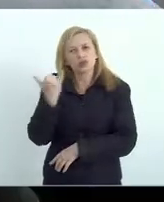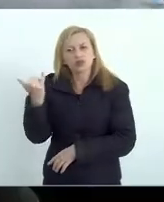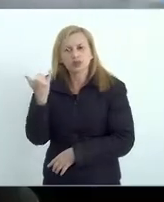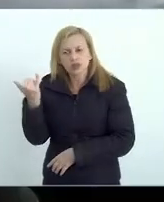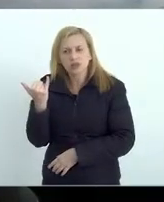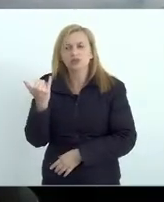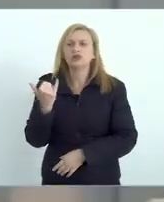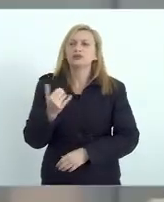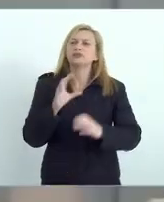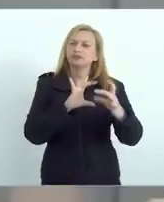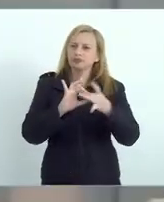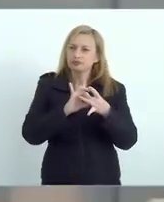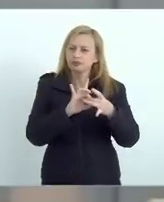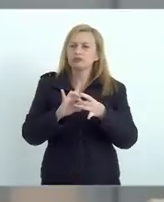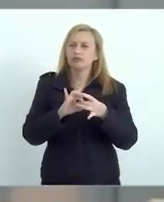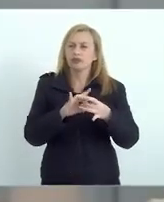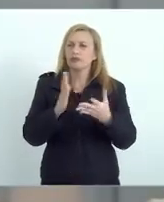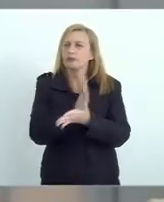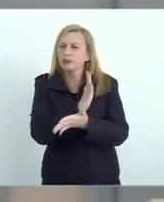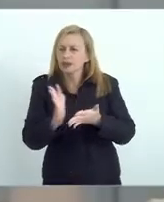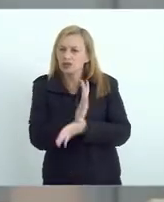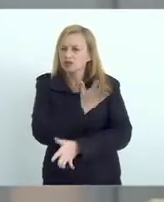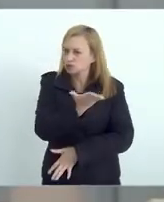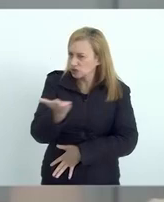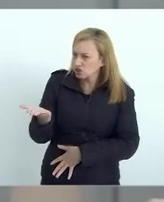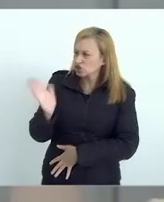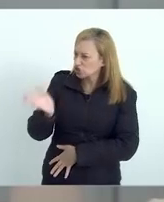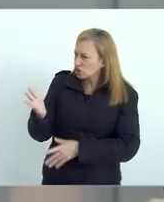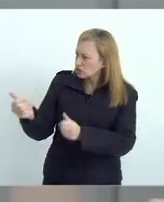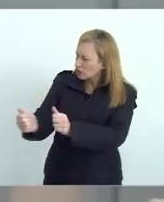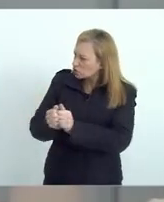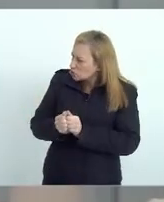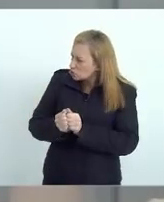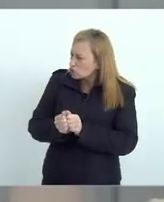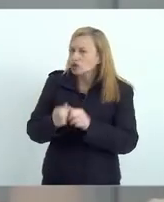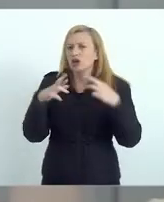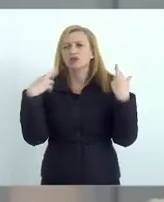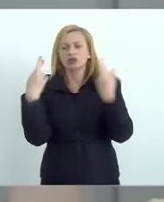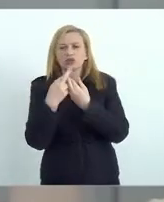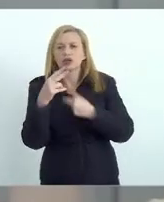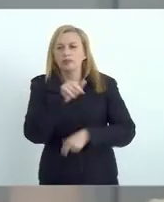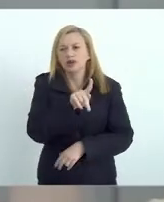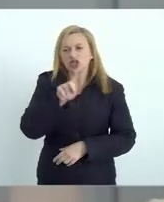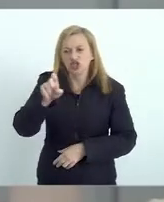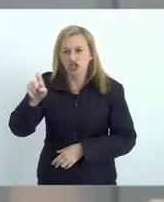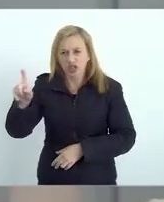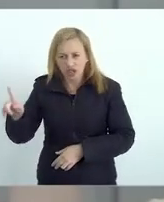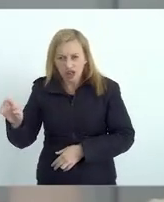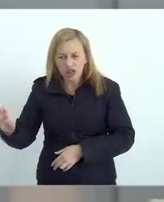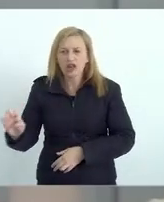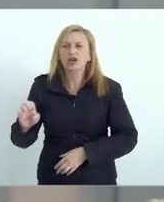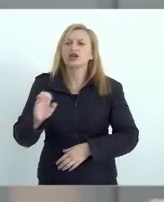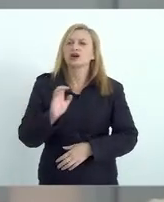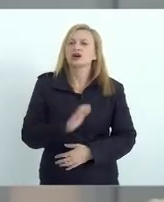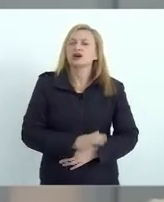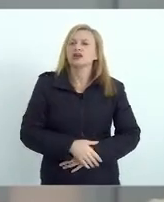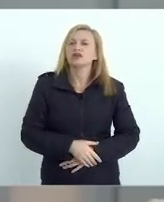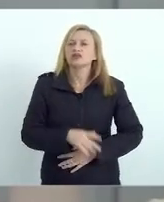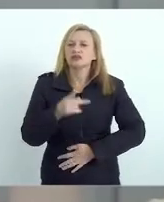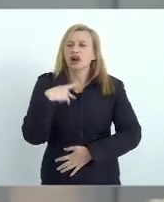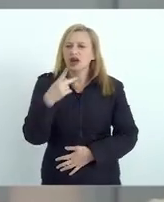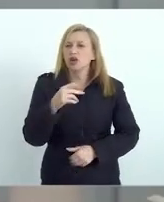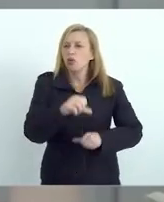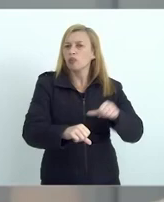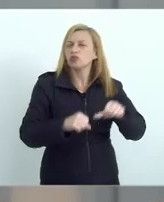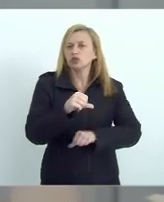muito harmonioso alguns do senhor já estiveram comigo pessoalmente à audiência já pede é eu faço aqui uma menção a